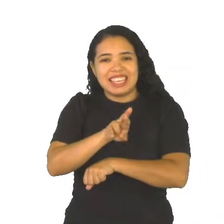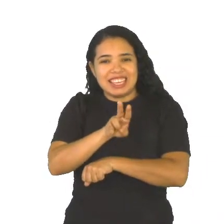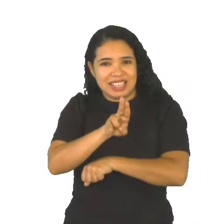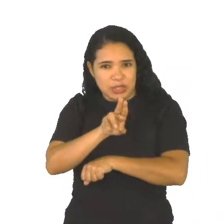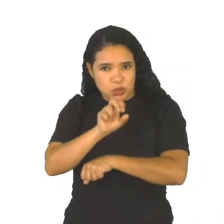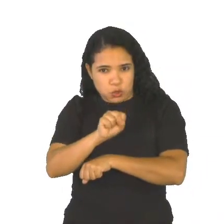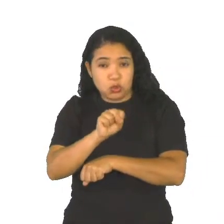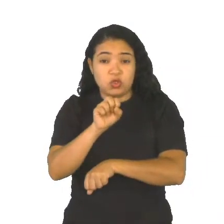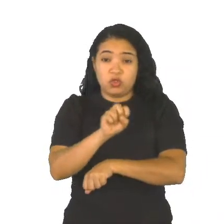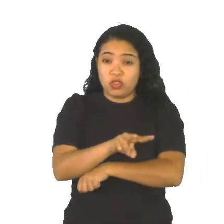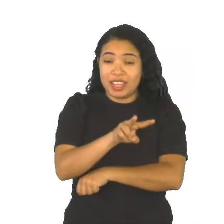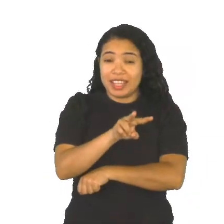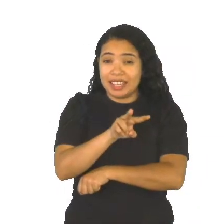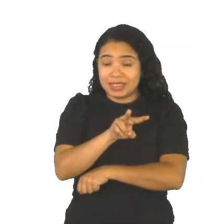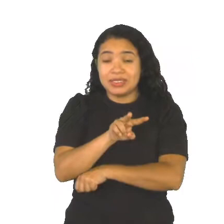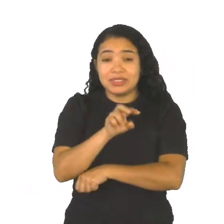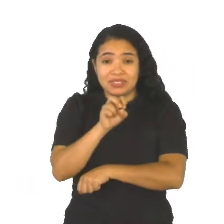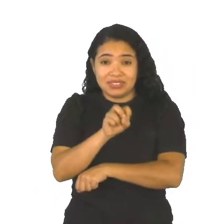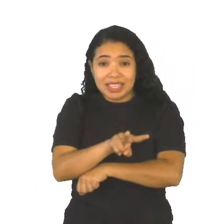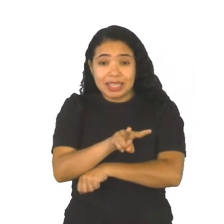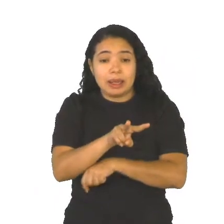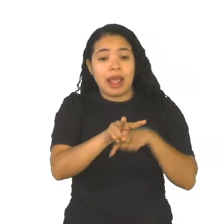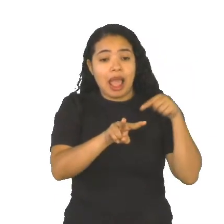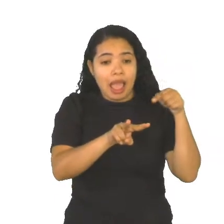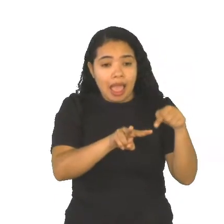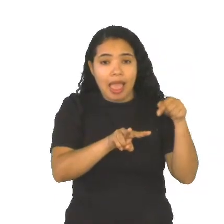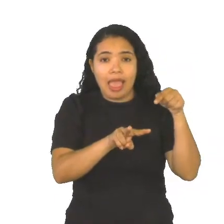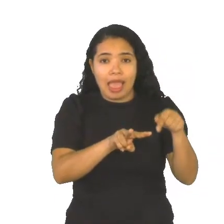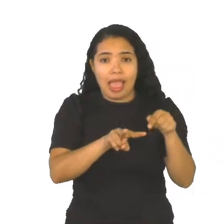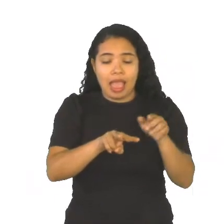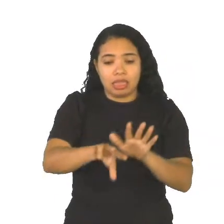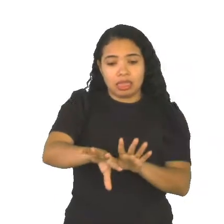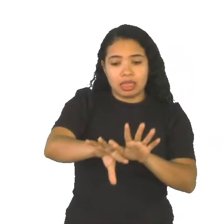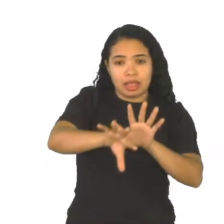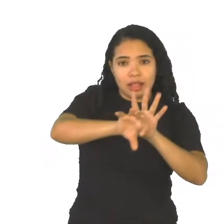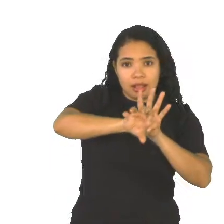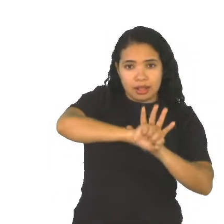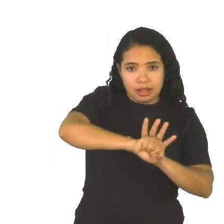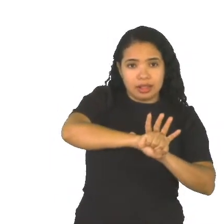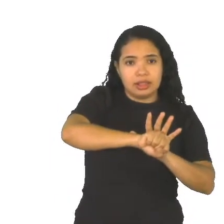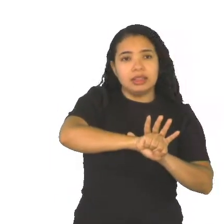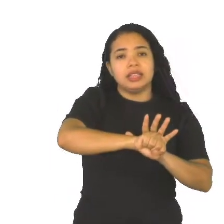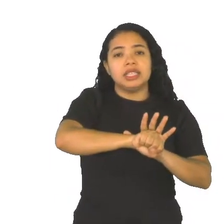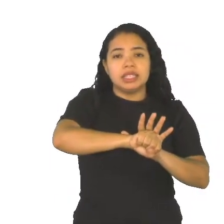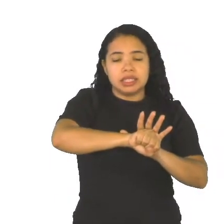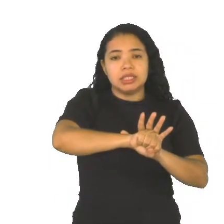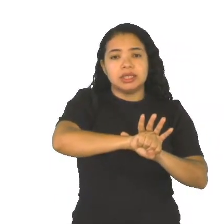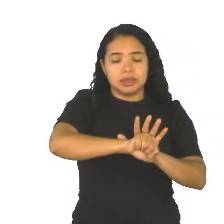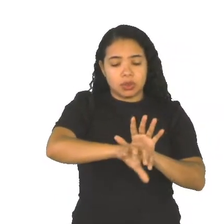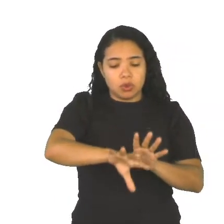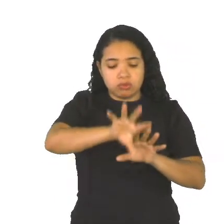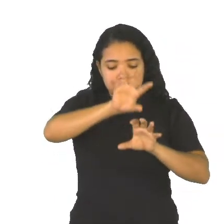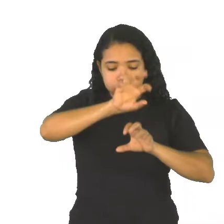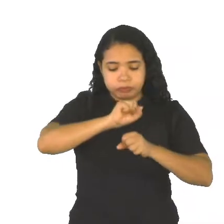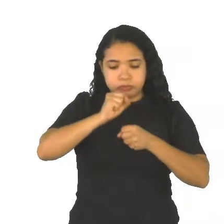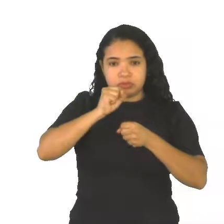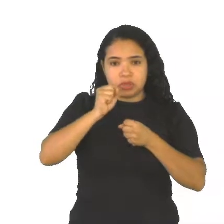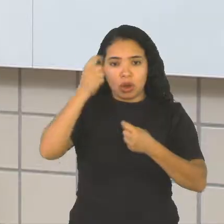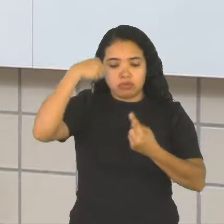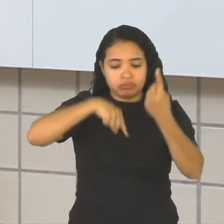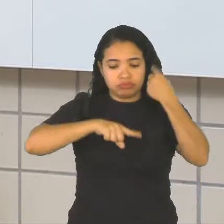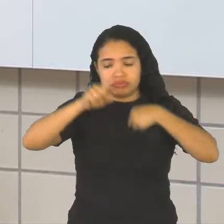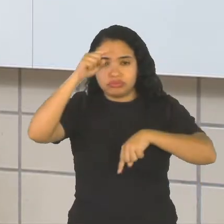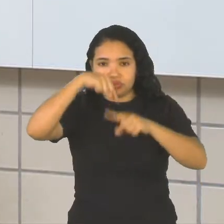vírus, ele precisa ser um parasita intracelular para fazer as suas atividades vitais, suas funções vitais?